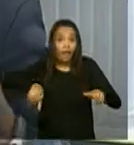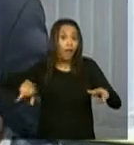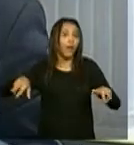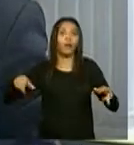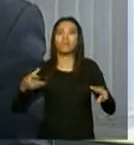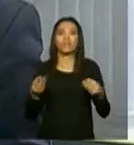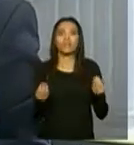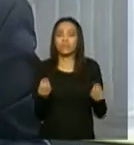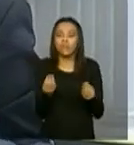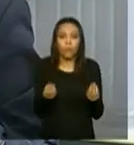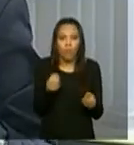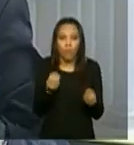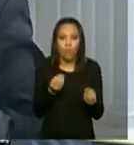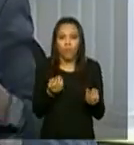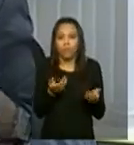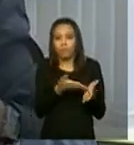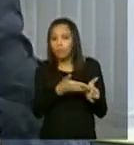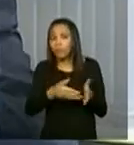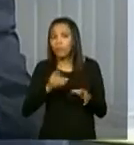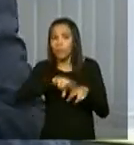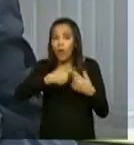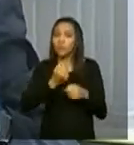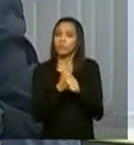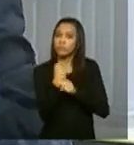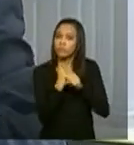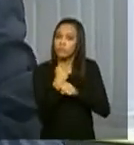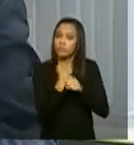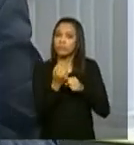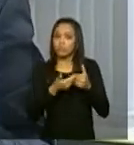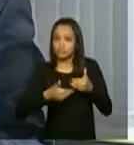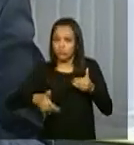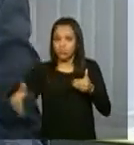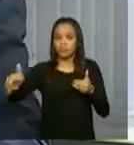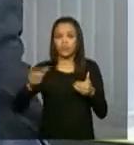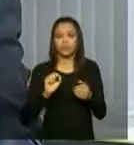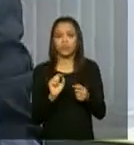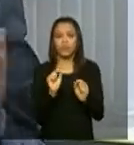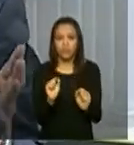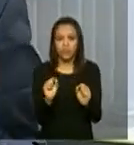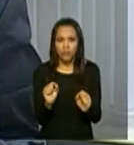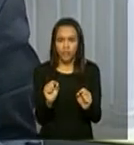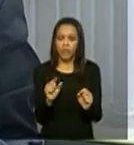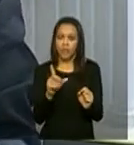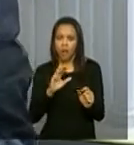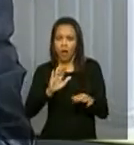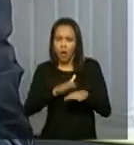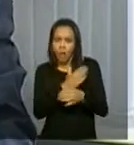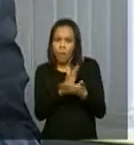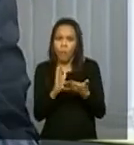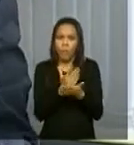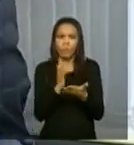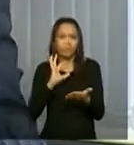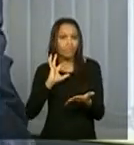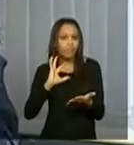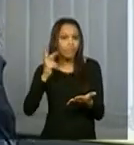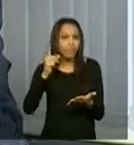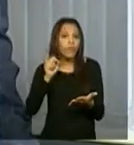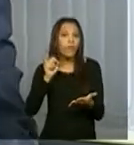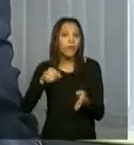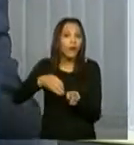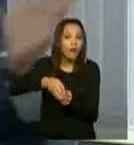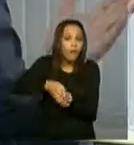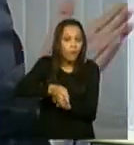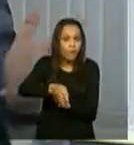ampla que seja tem em que na sua na sua elaboração determinadas decisões que cavam por orientar